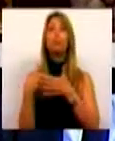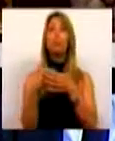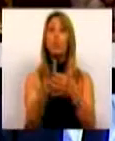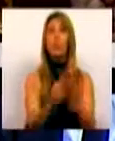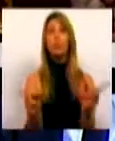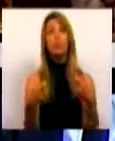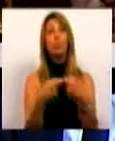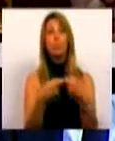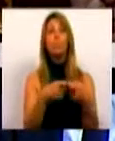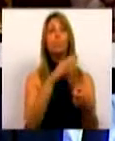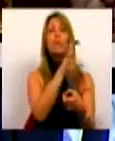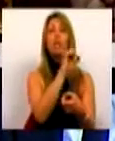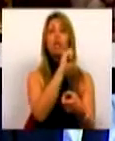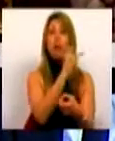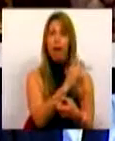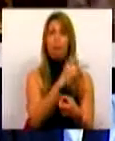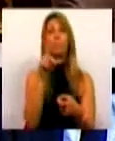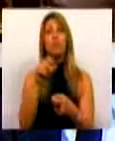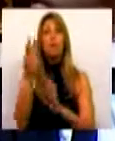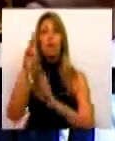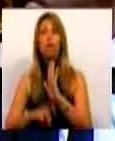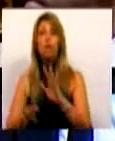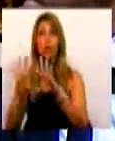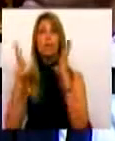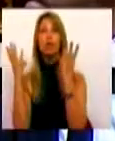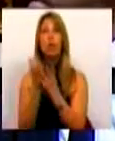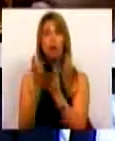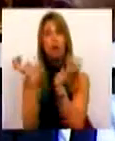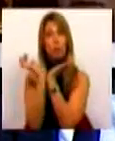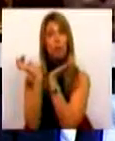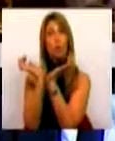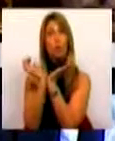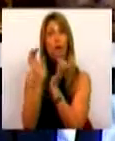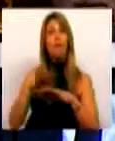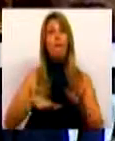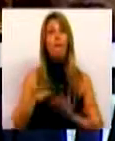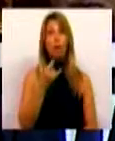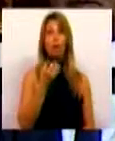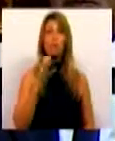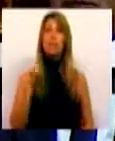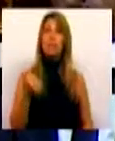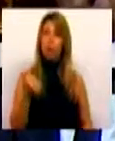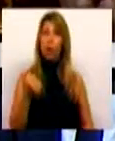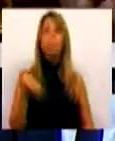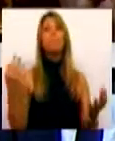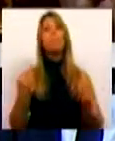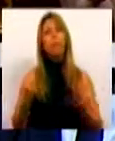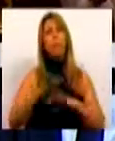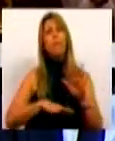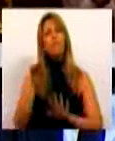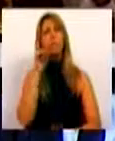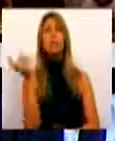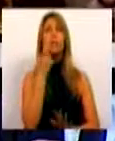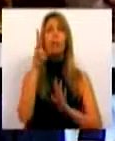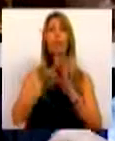convergência entre a Caixa Geral de Aposentações e o Regime Geral da Segurança Social efetuado em 2005, foi feita uma revisão dos